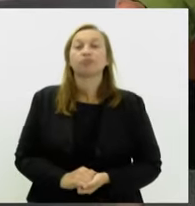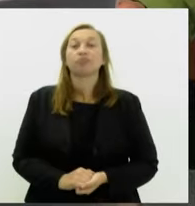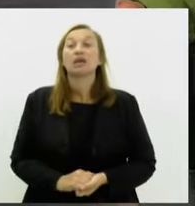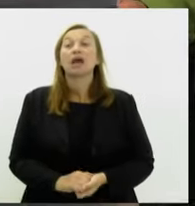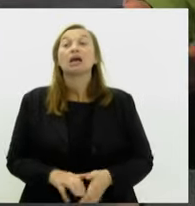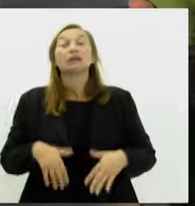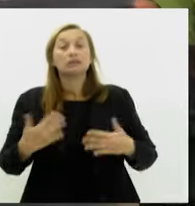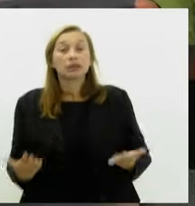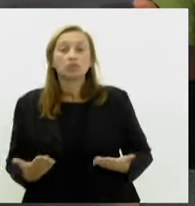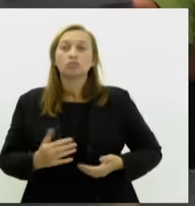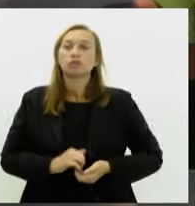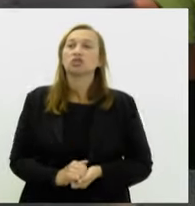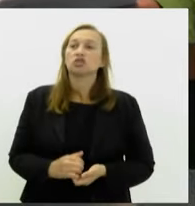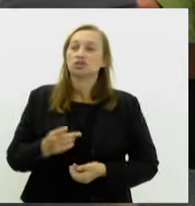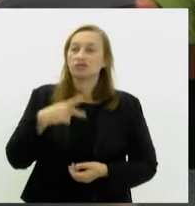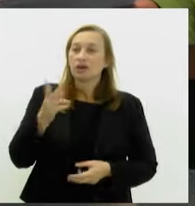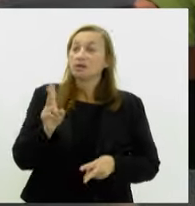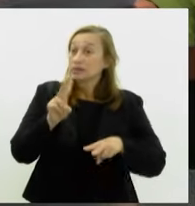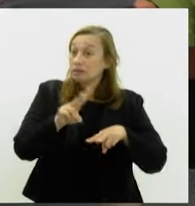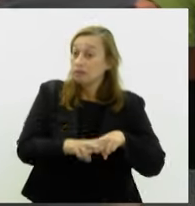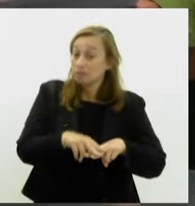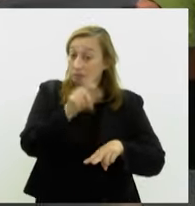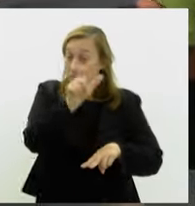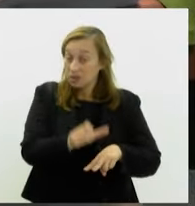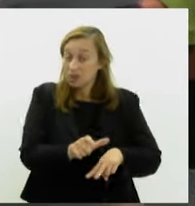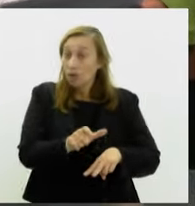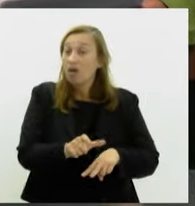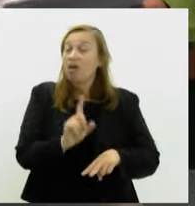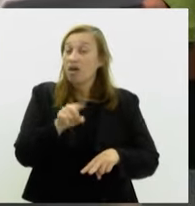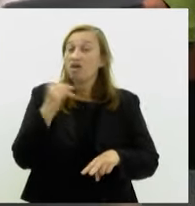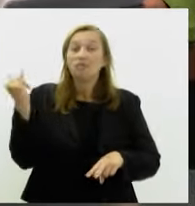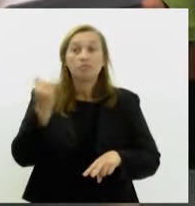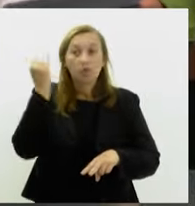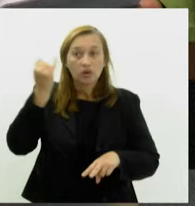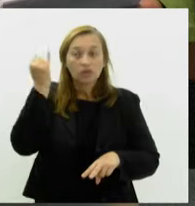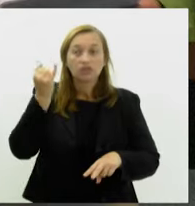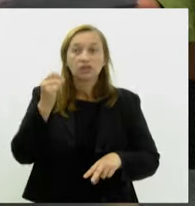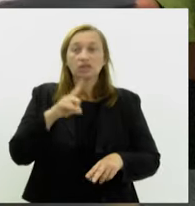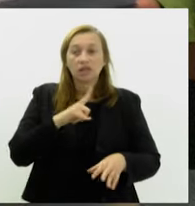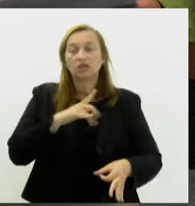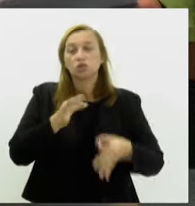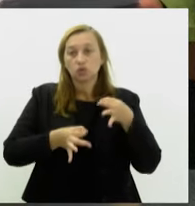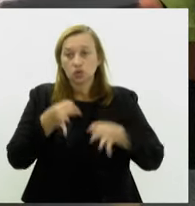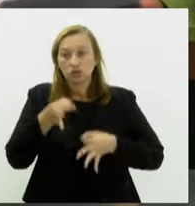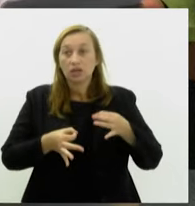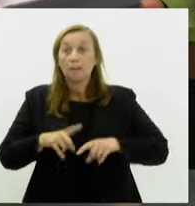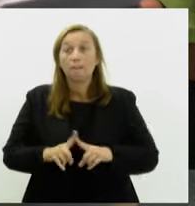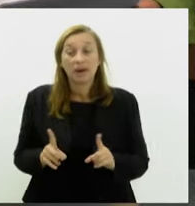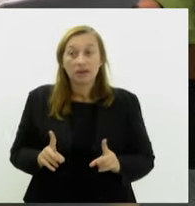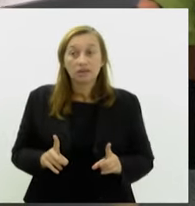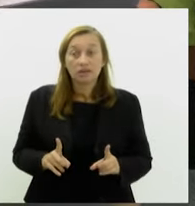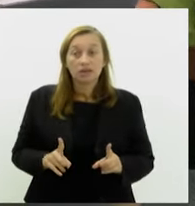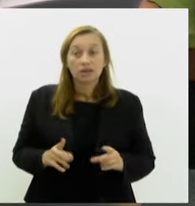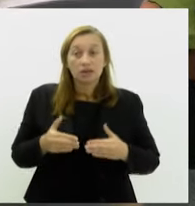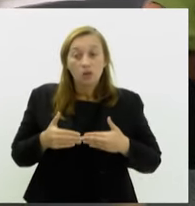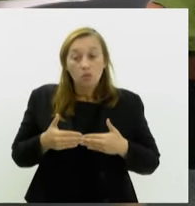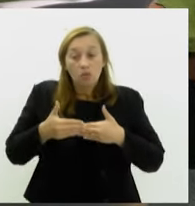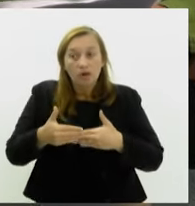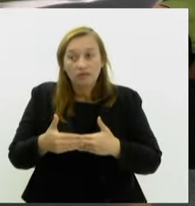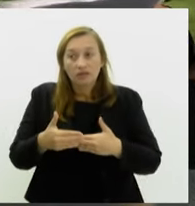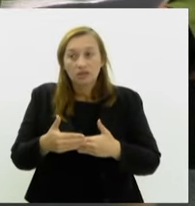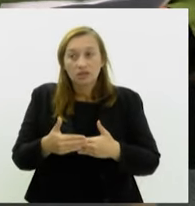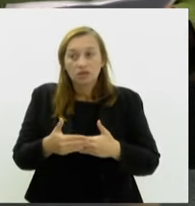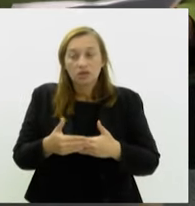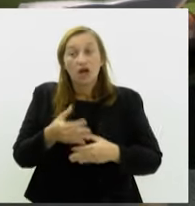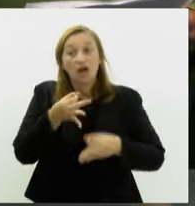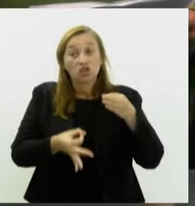gente destaca, essa prisão é um passo importante para que se faça justiça, mas ainda é um passo. A